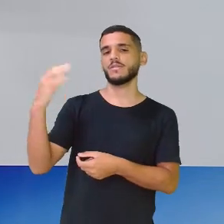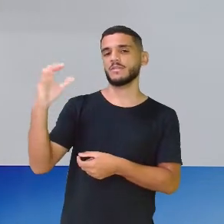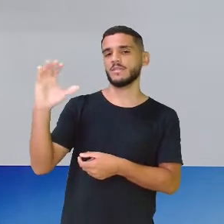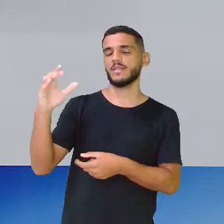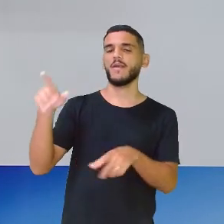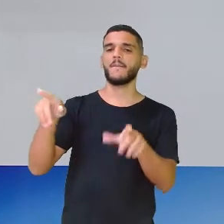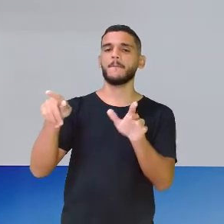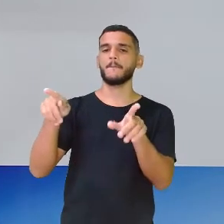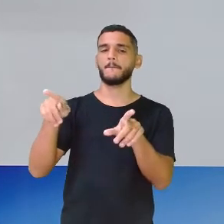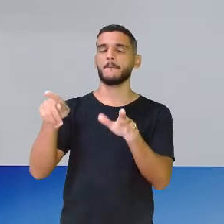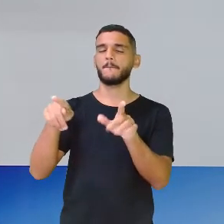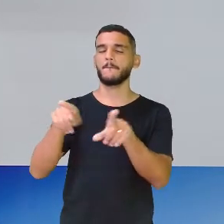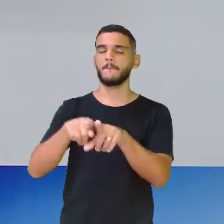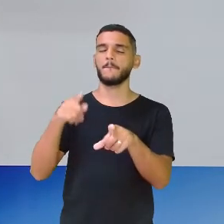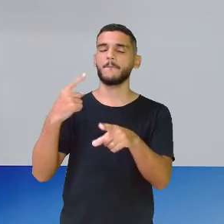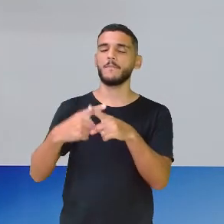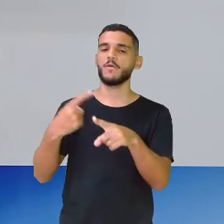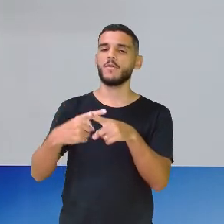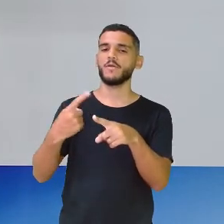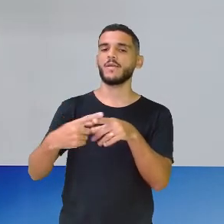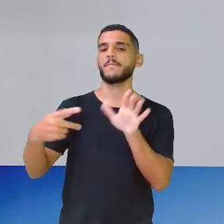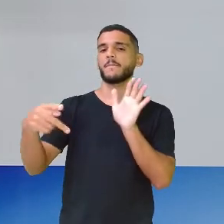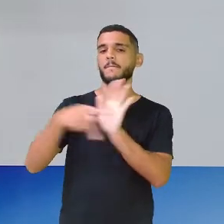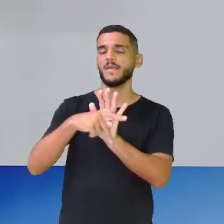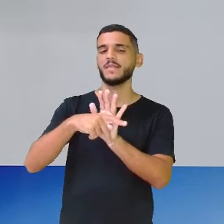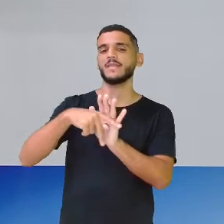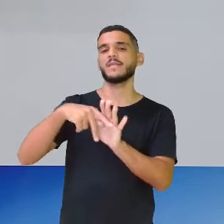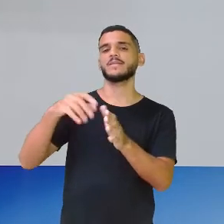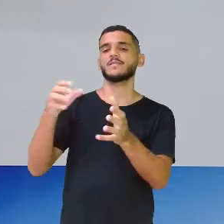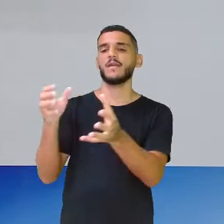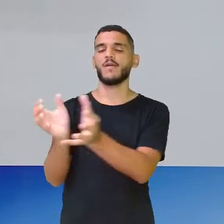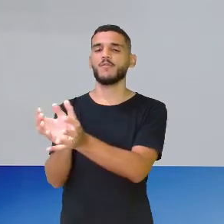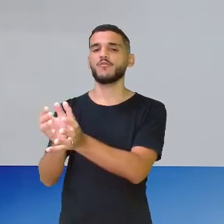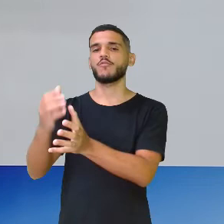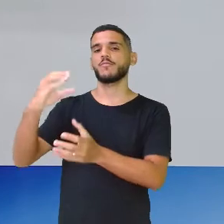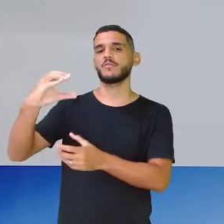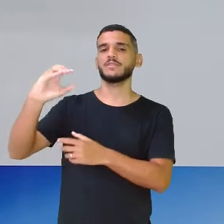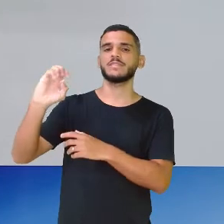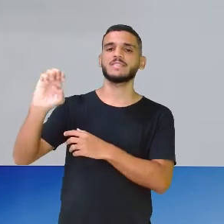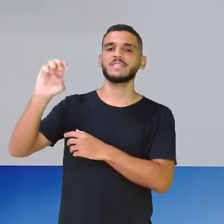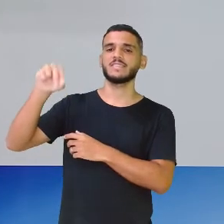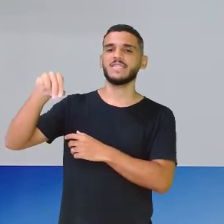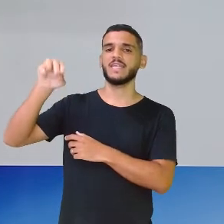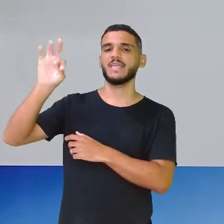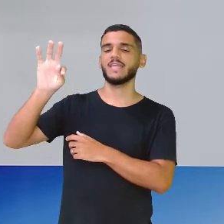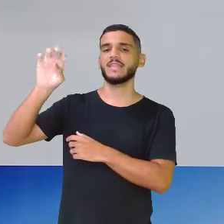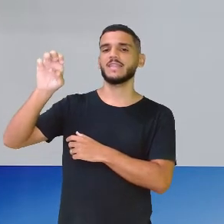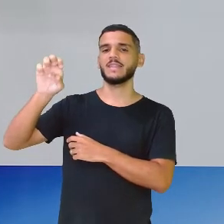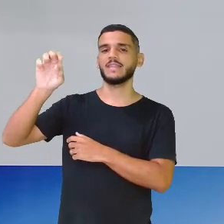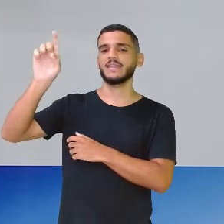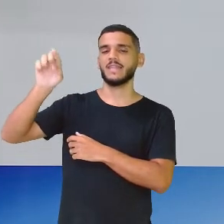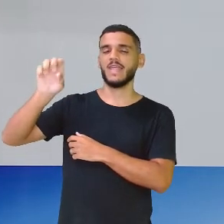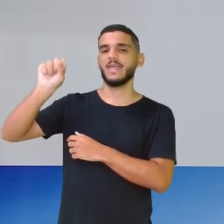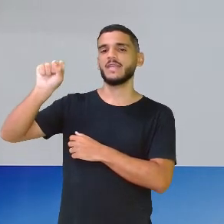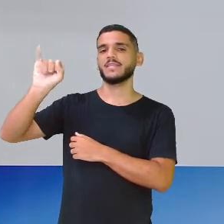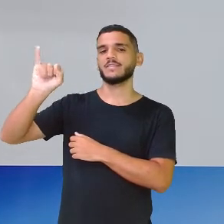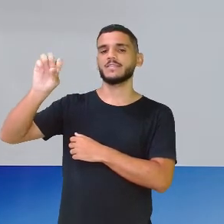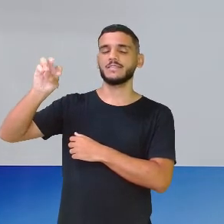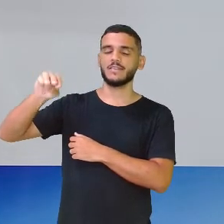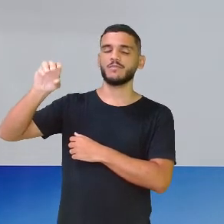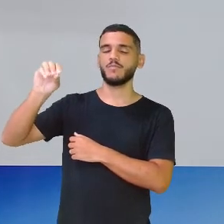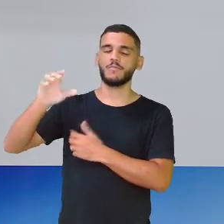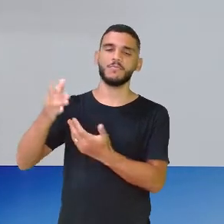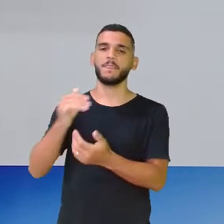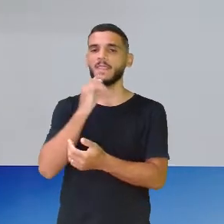Esse milésimo a gente utiliza muito com relação ao tempo.